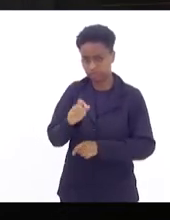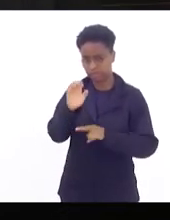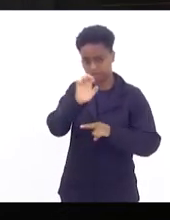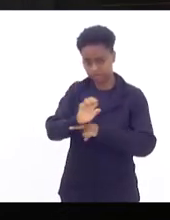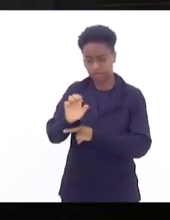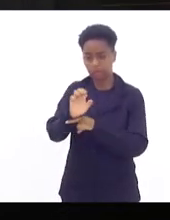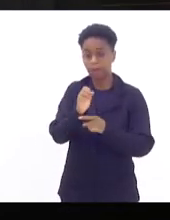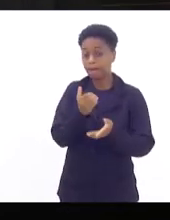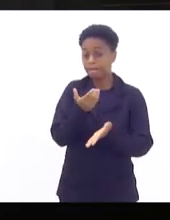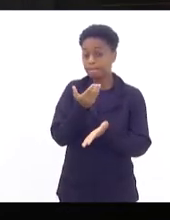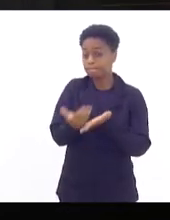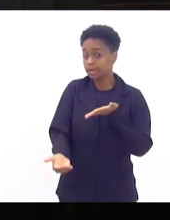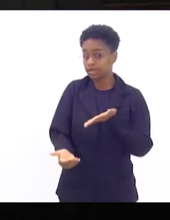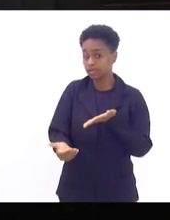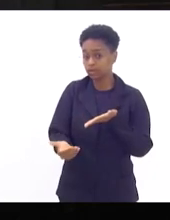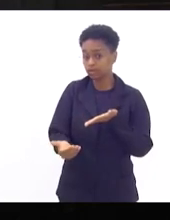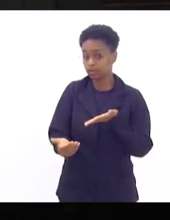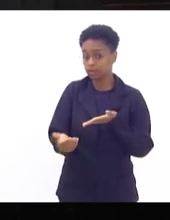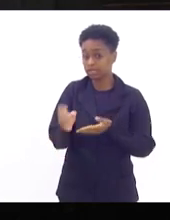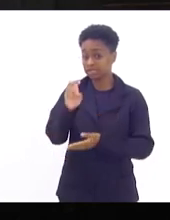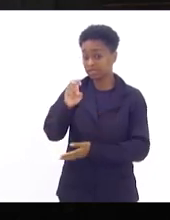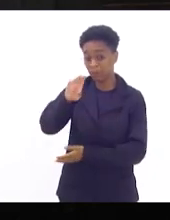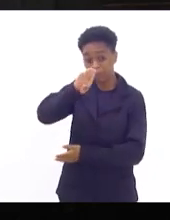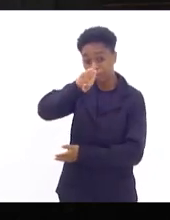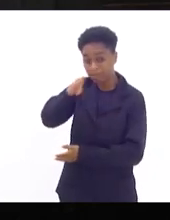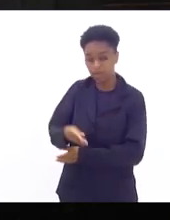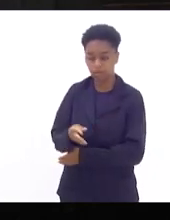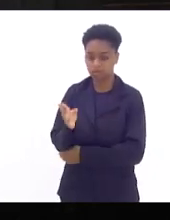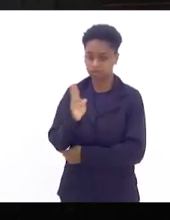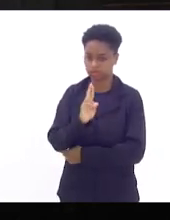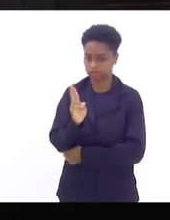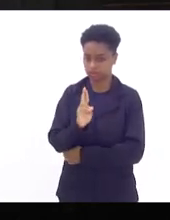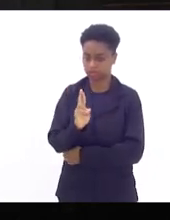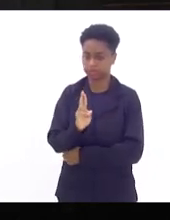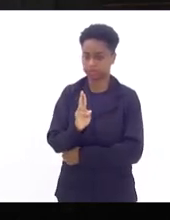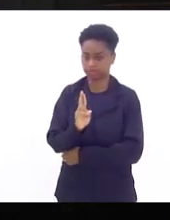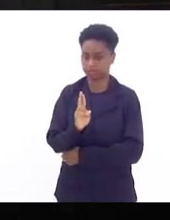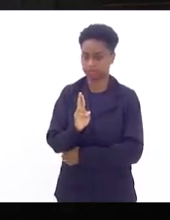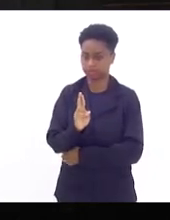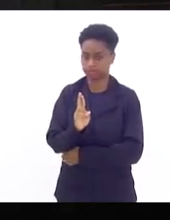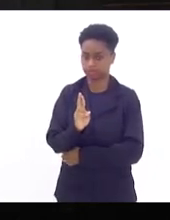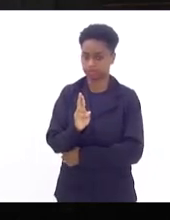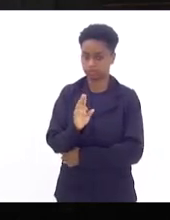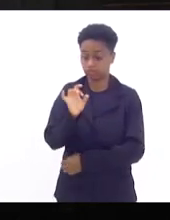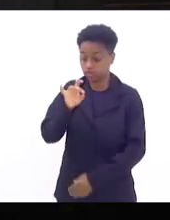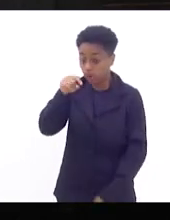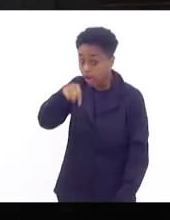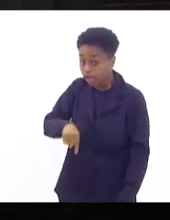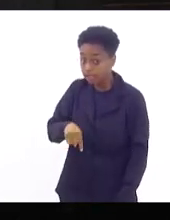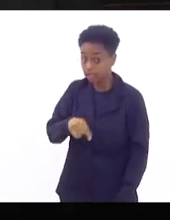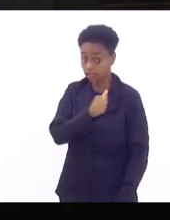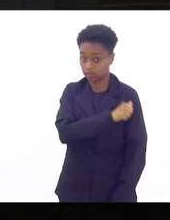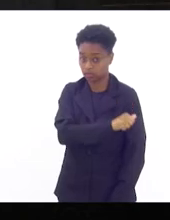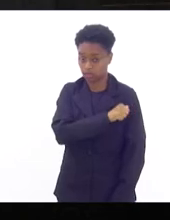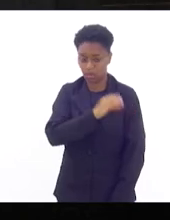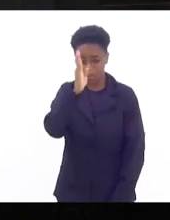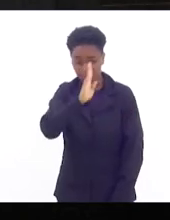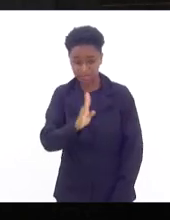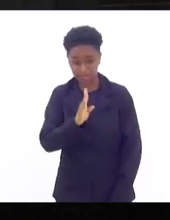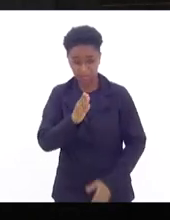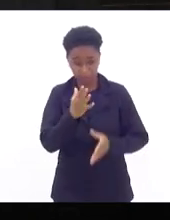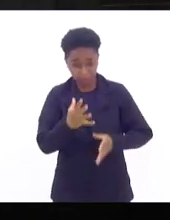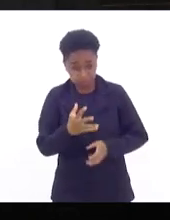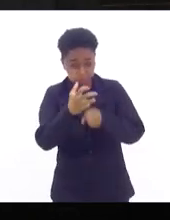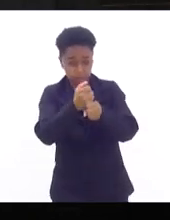perdeu 5 bilhões de reais. Só o nosso Estado. O Brasil inteiro perdeu